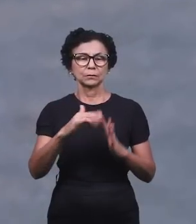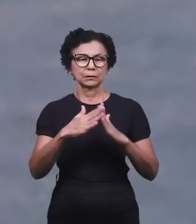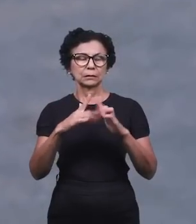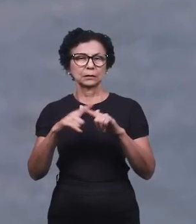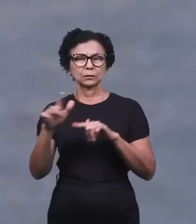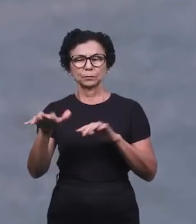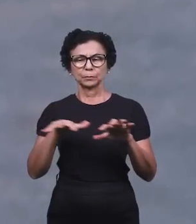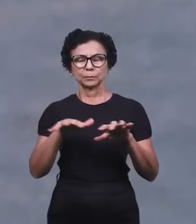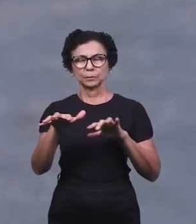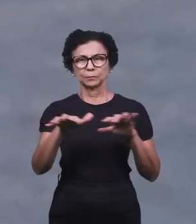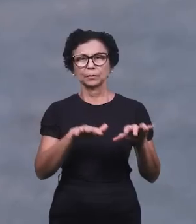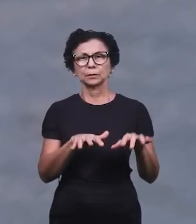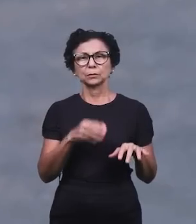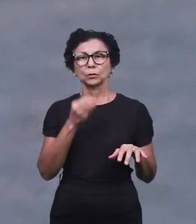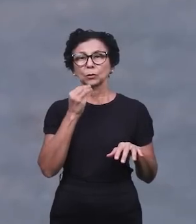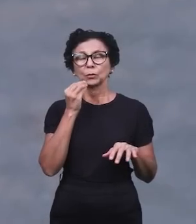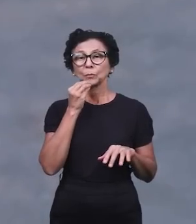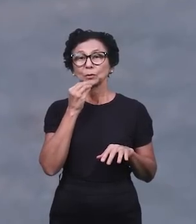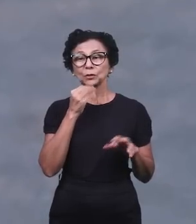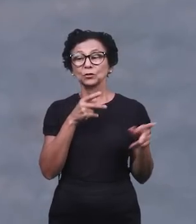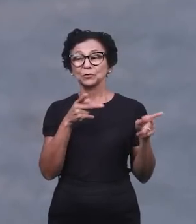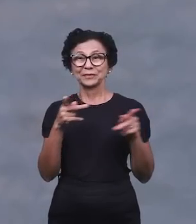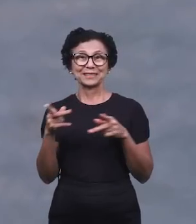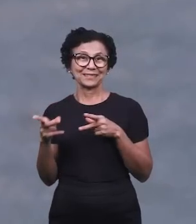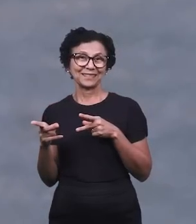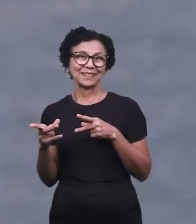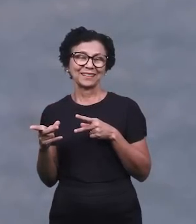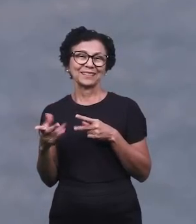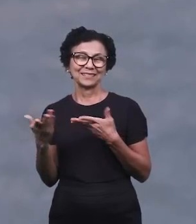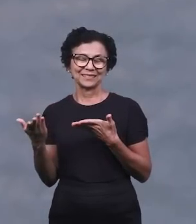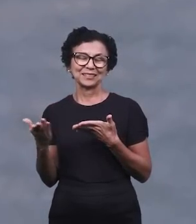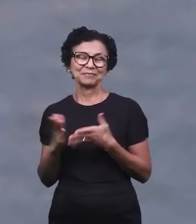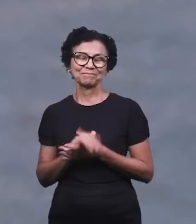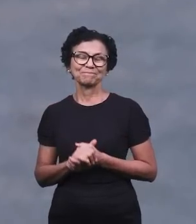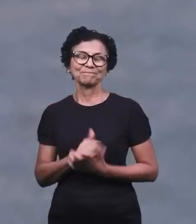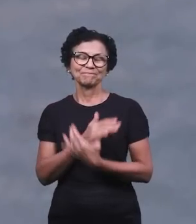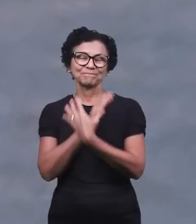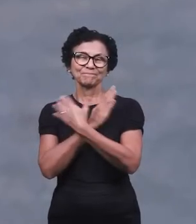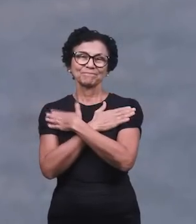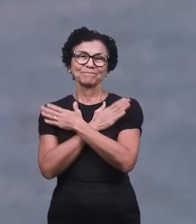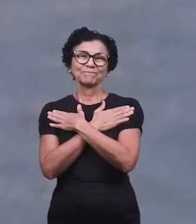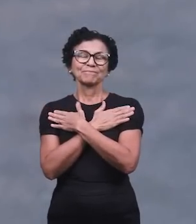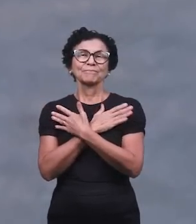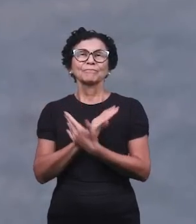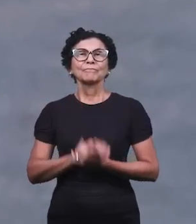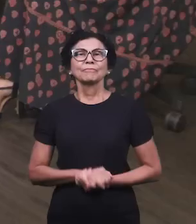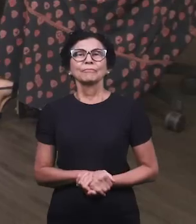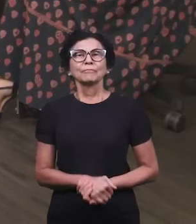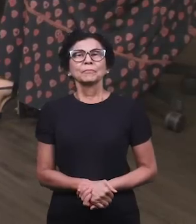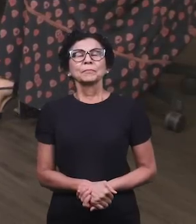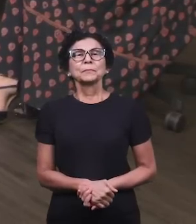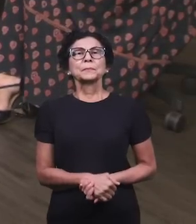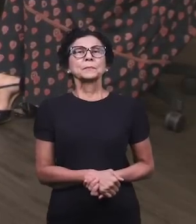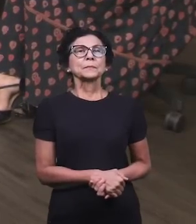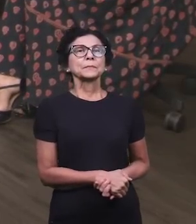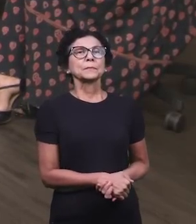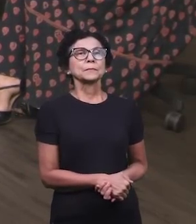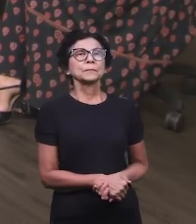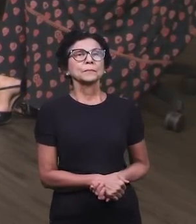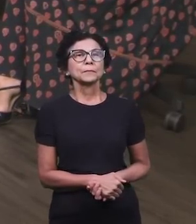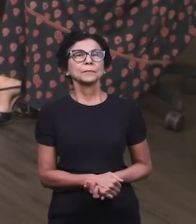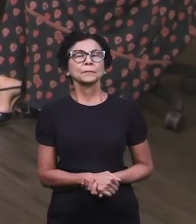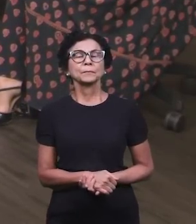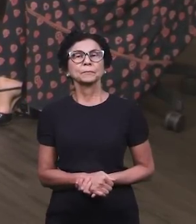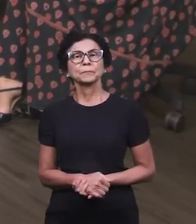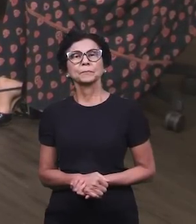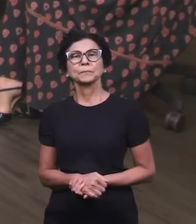de visitar aí as igrejas, estar com os irmãos. Grande abraço para todos vocês. Bom, a gente está caminhando aqui para o